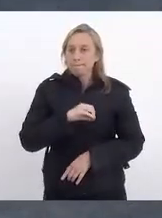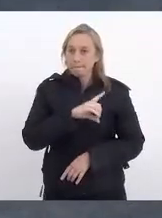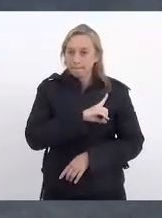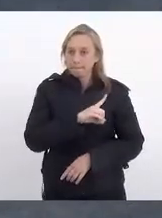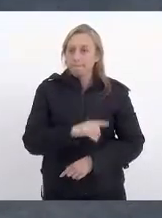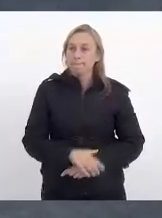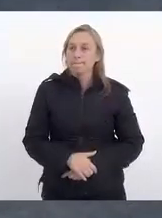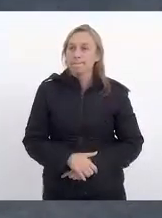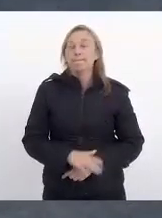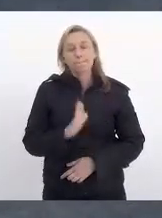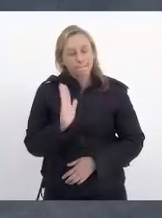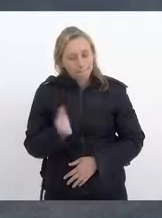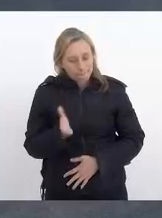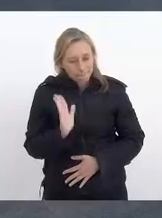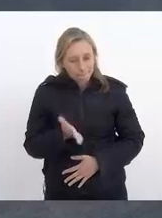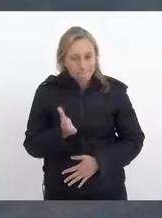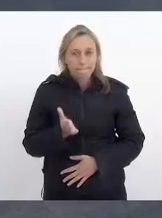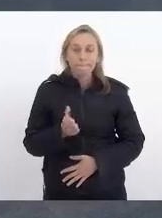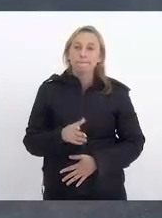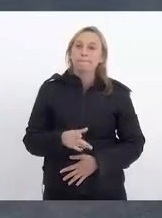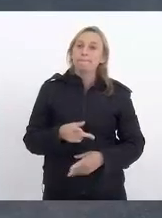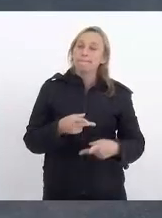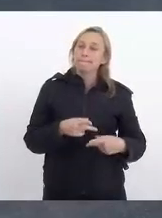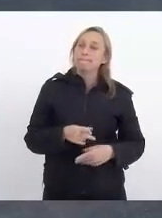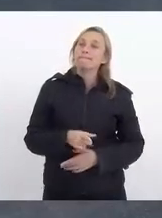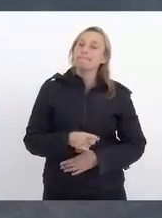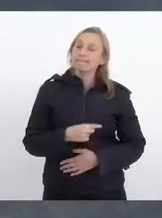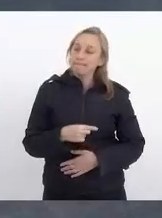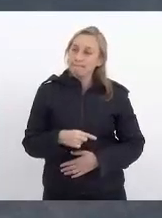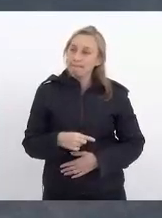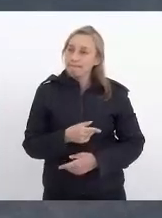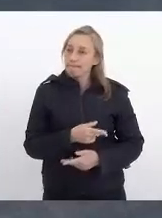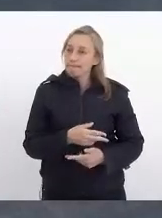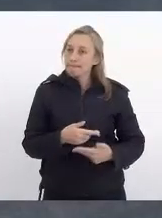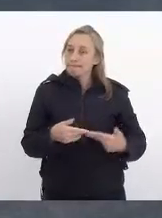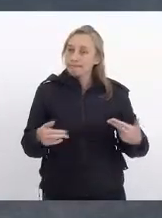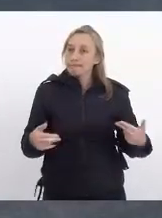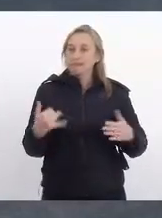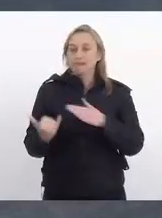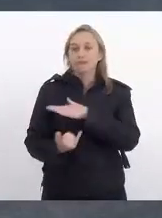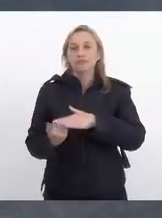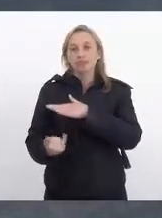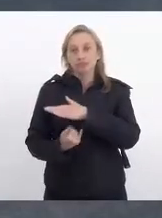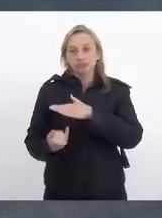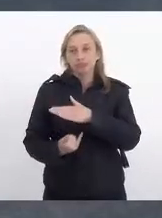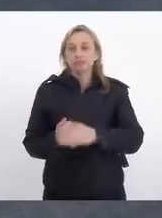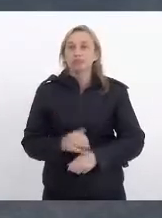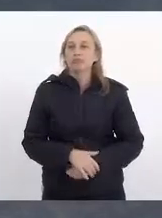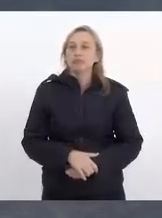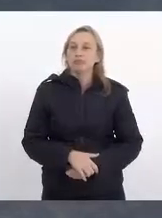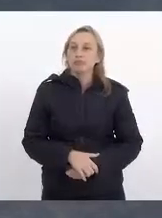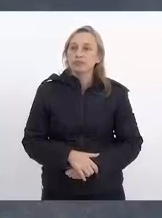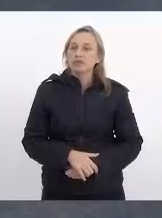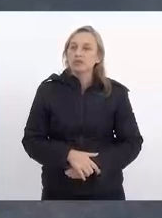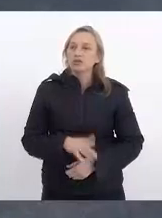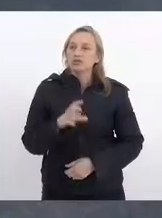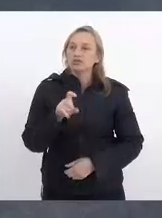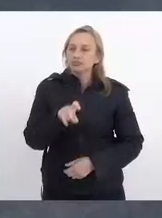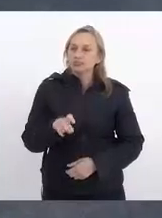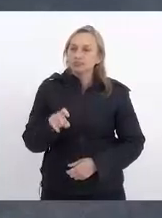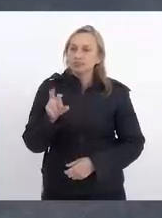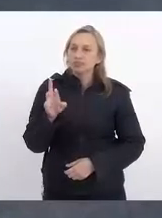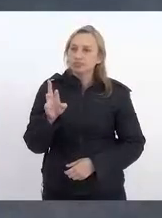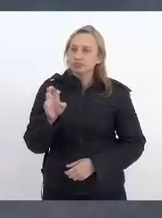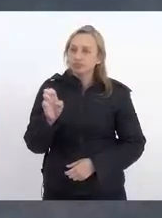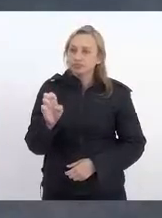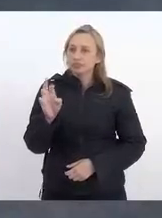de Caxias e já passei ali por vários várias instituições Né desde Xerém